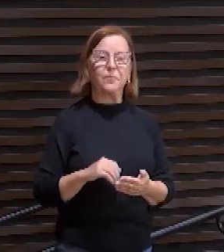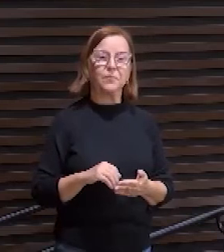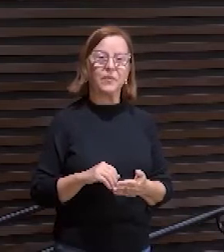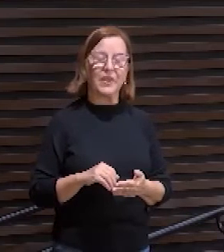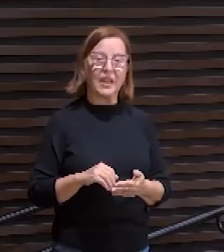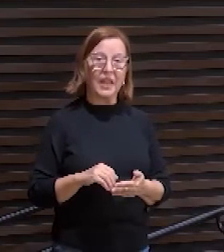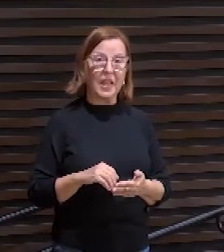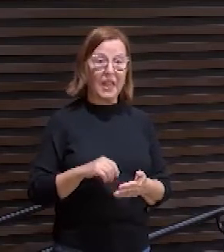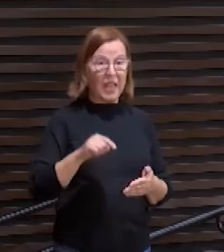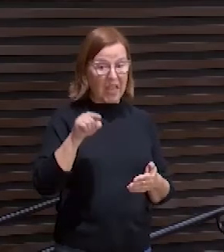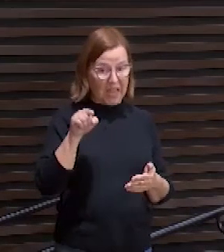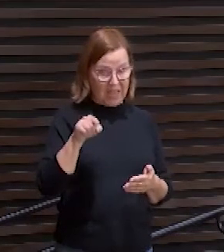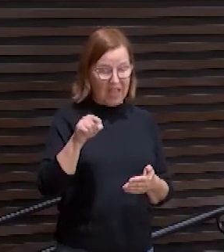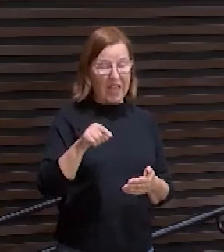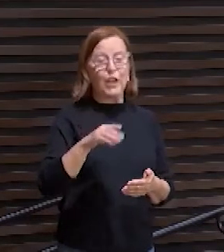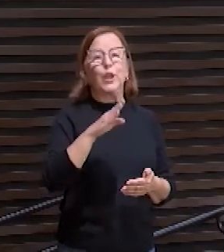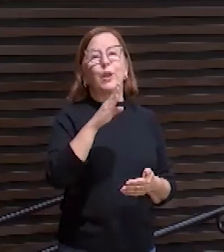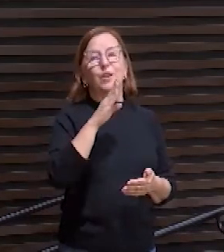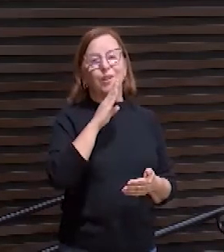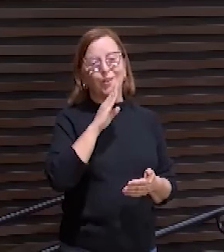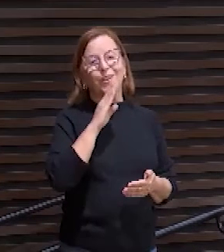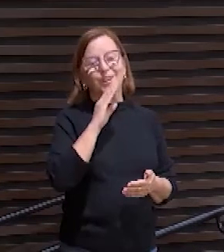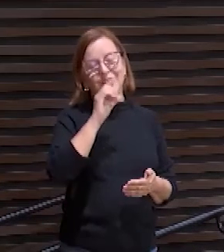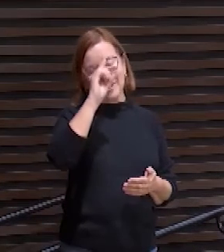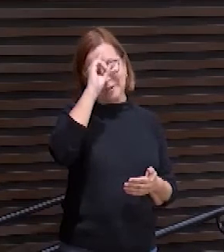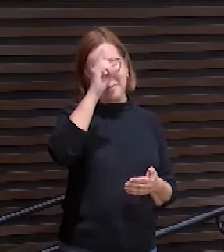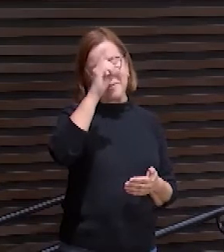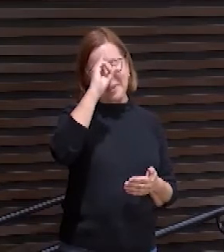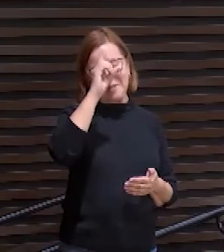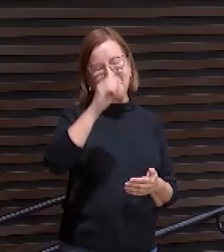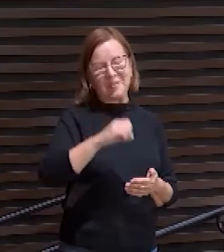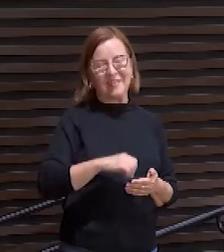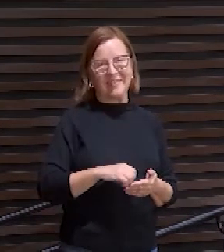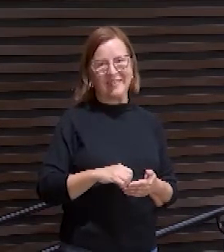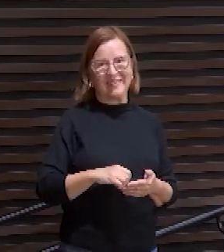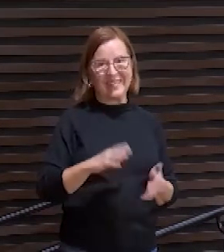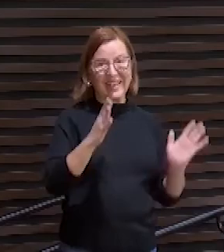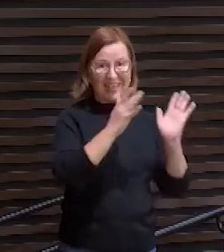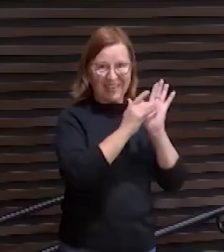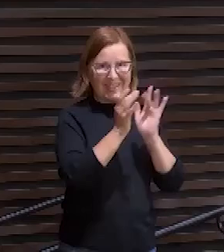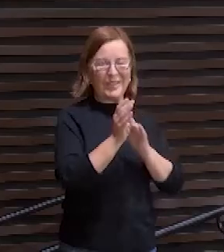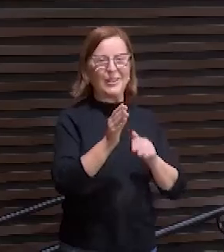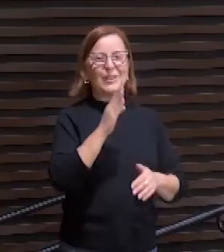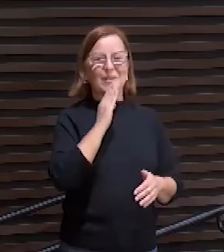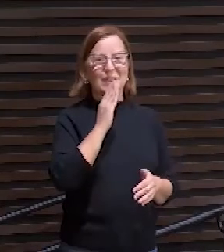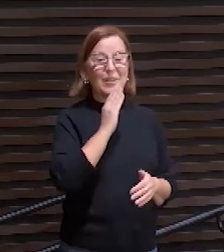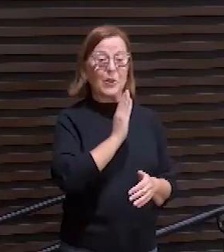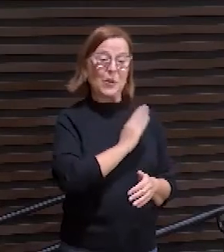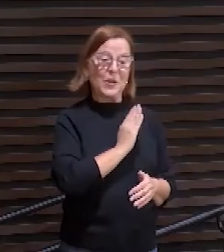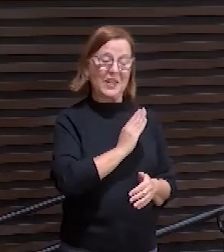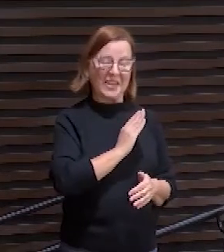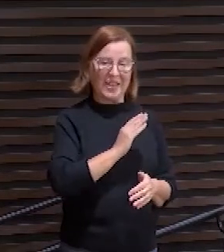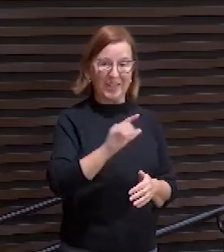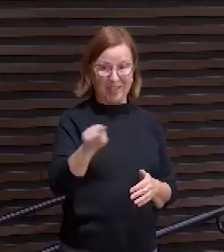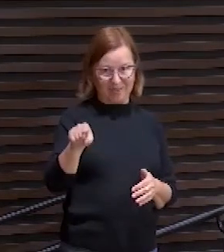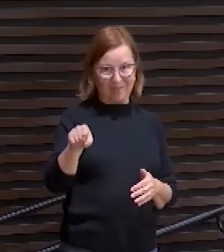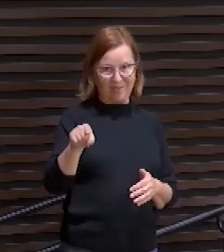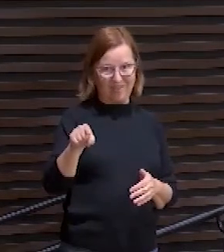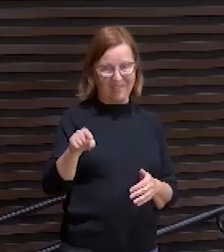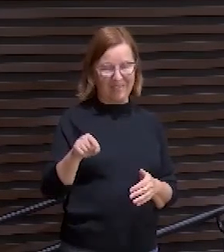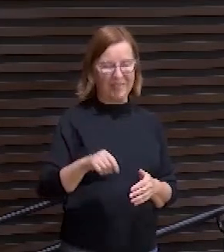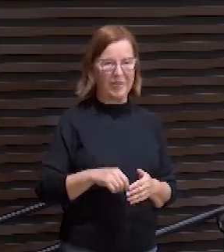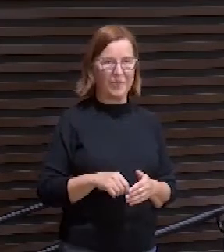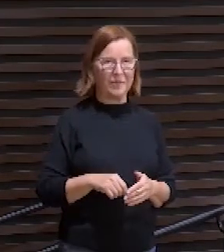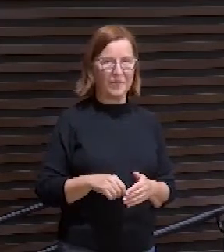ele conhecia os mandamentos. Jesus conhecia o coração daquele jovem que correu até ele. E